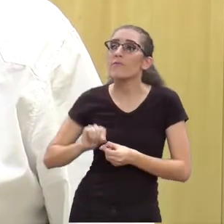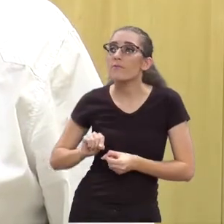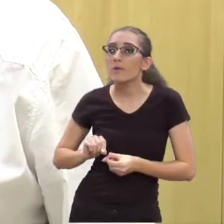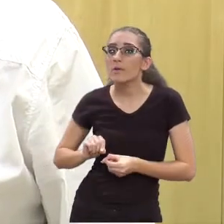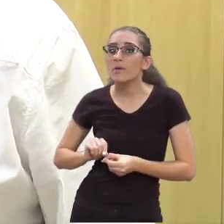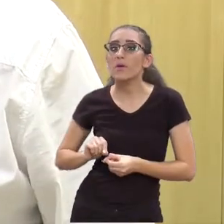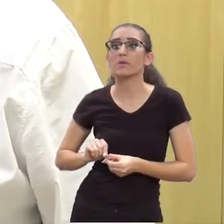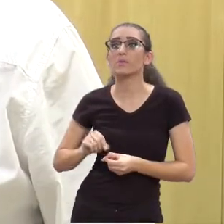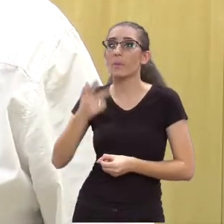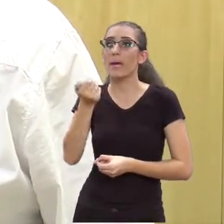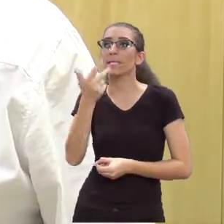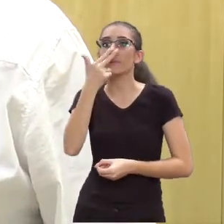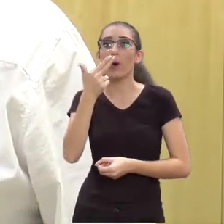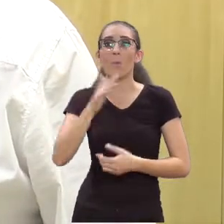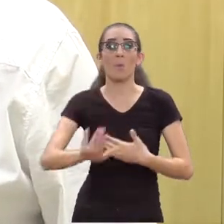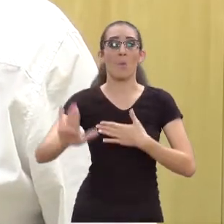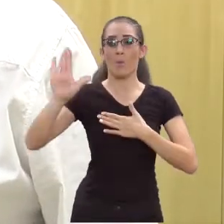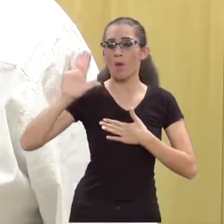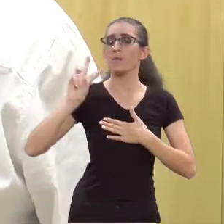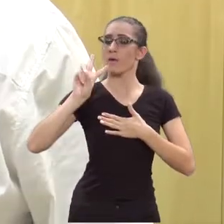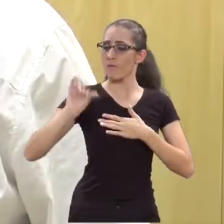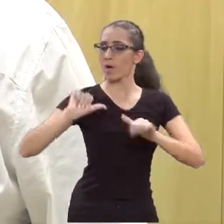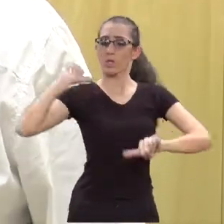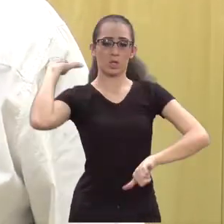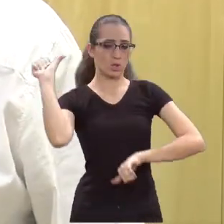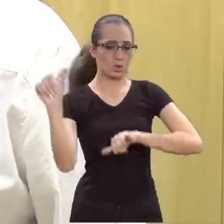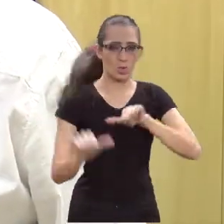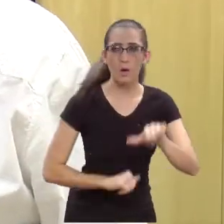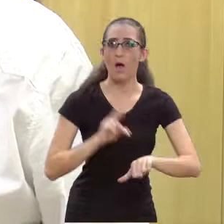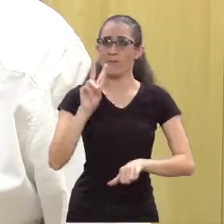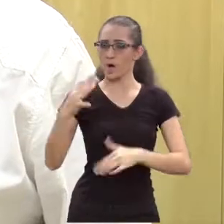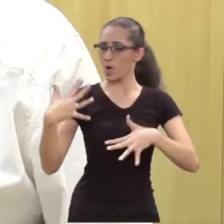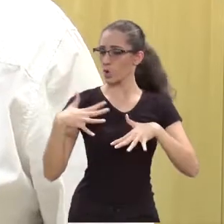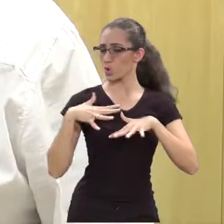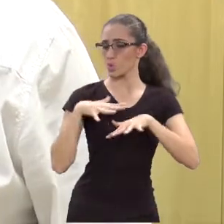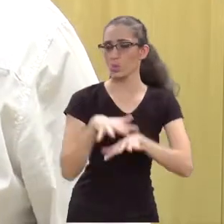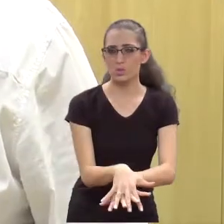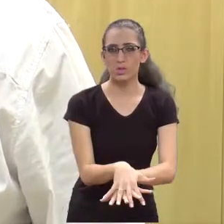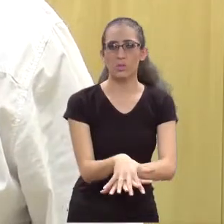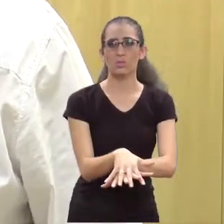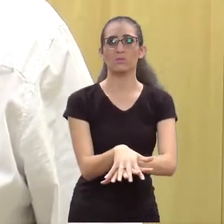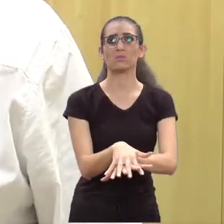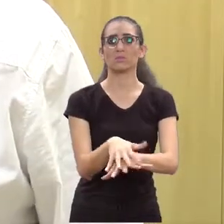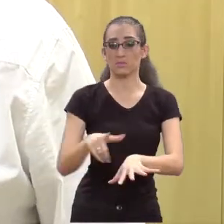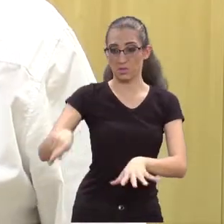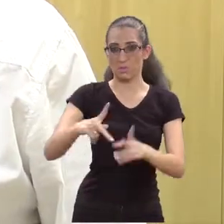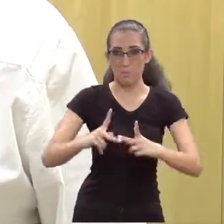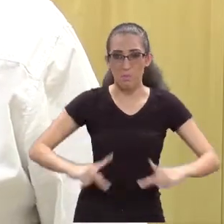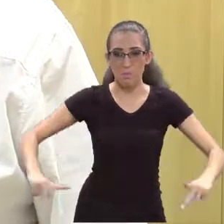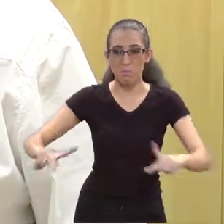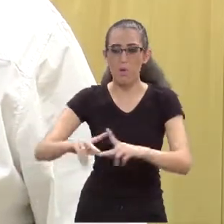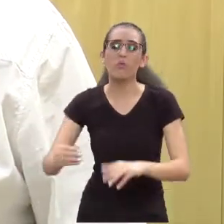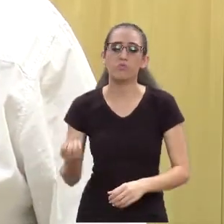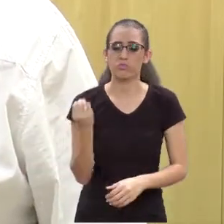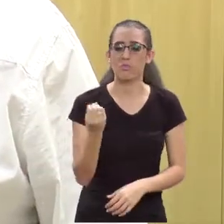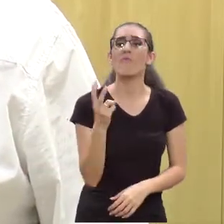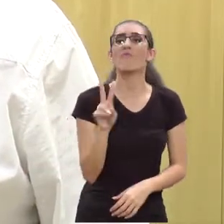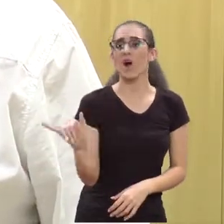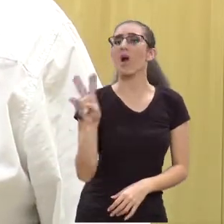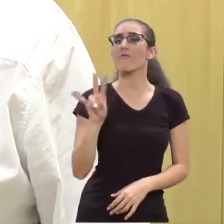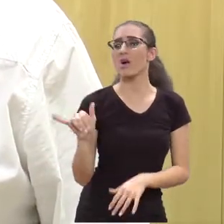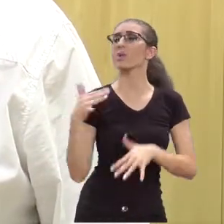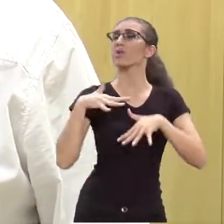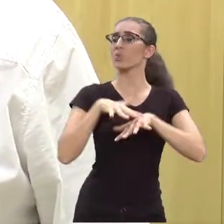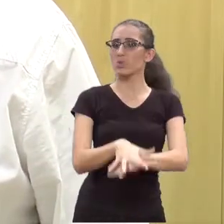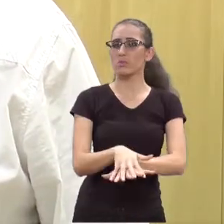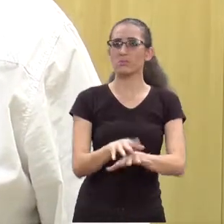feito enquanto uma promessa de transformação ou de inclusão dessa população